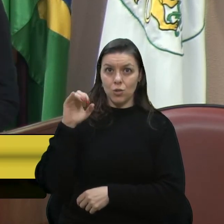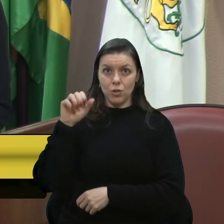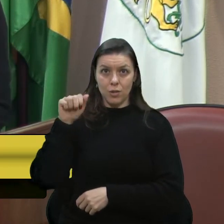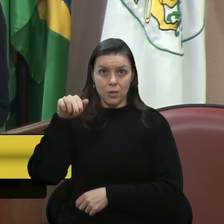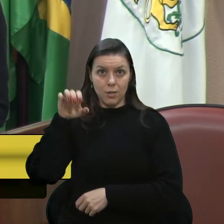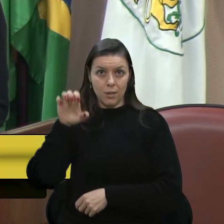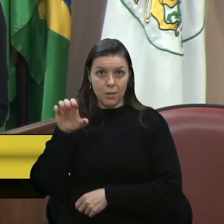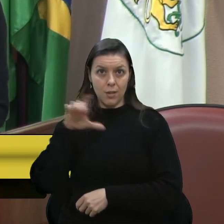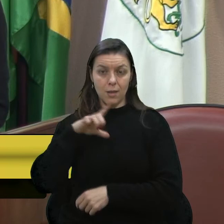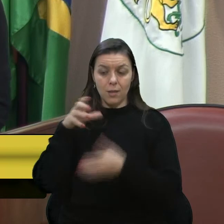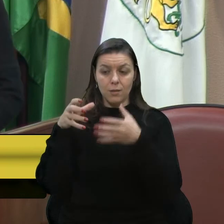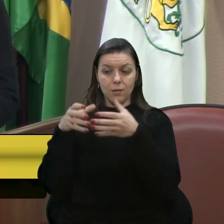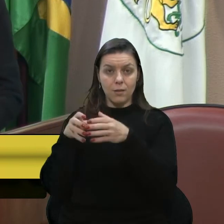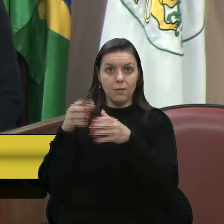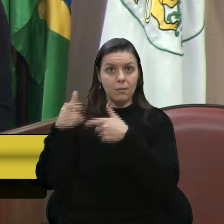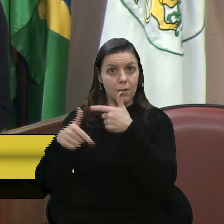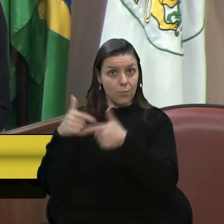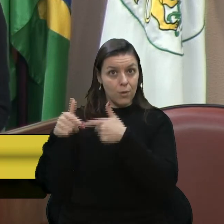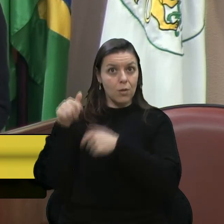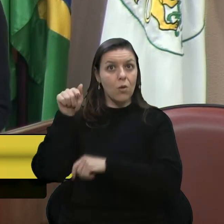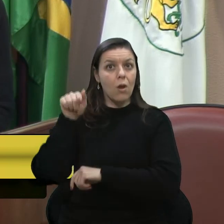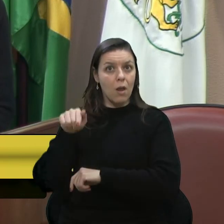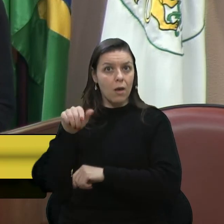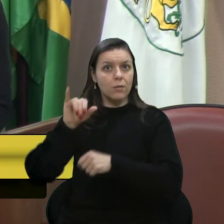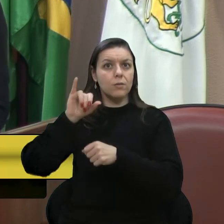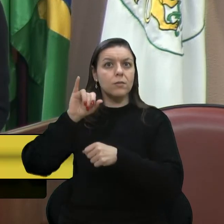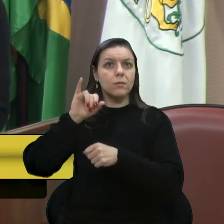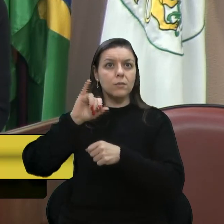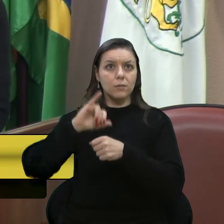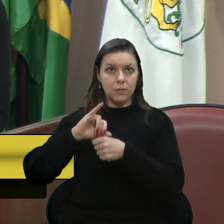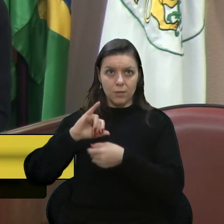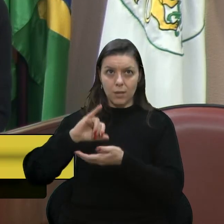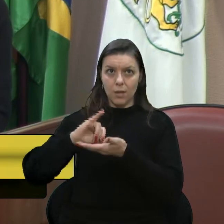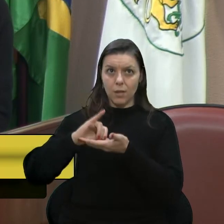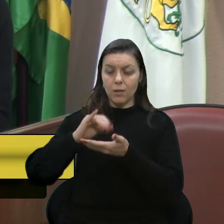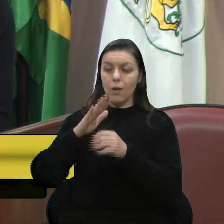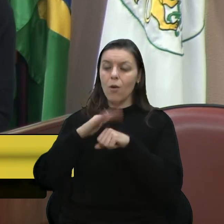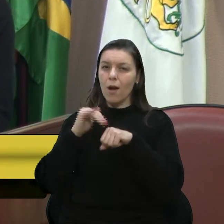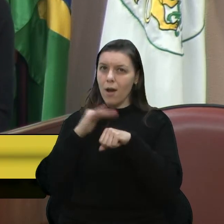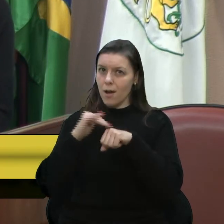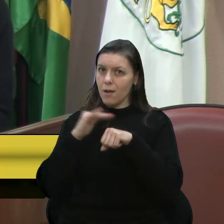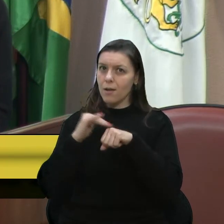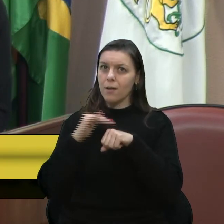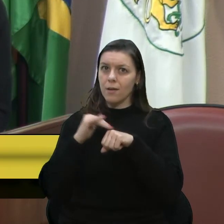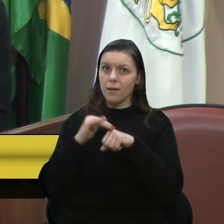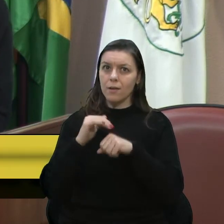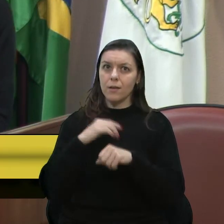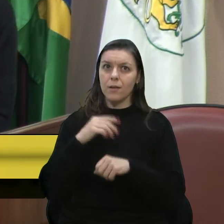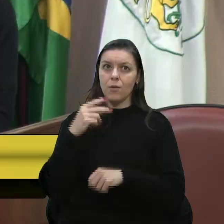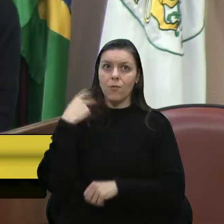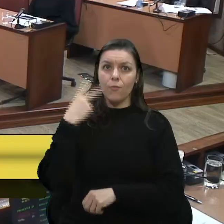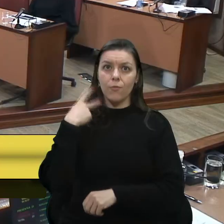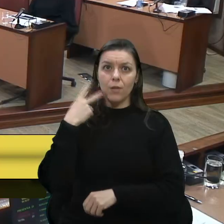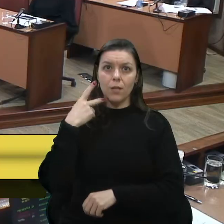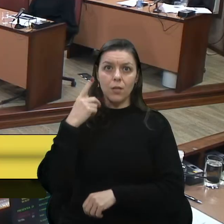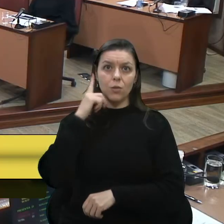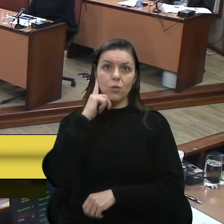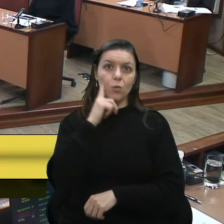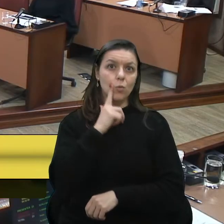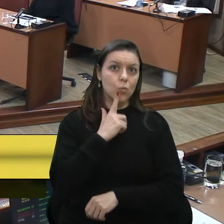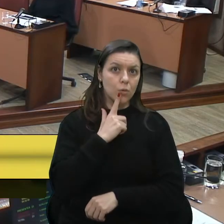Educativo da região do Serrano. Então, sabemos do carinho que ela tem por essa pauta. Seu à parte, vereador Lucas.